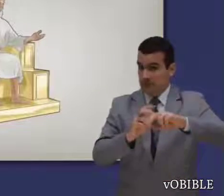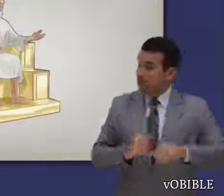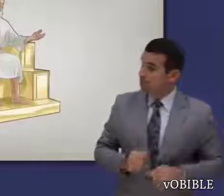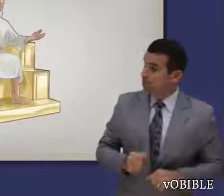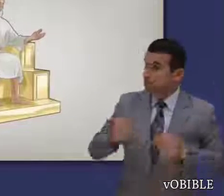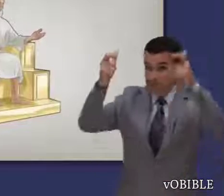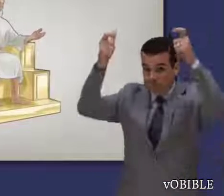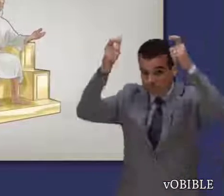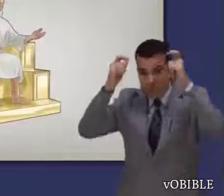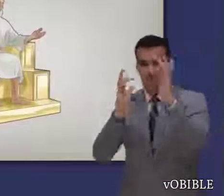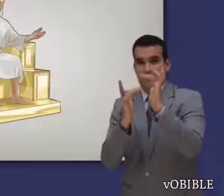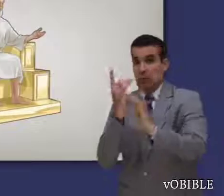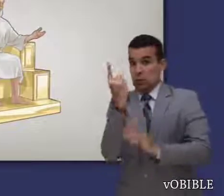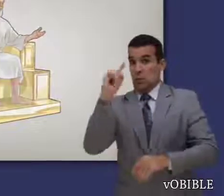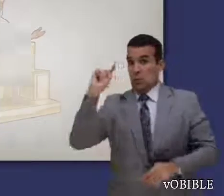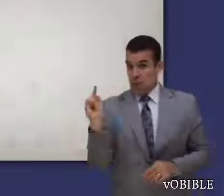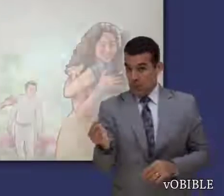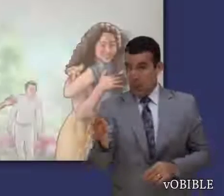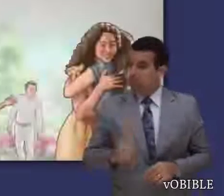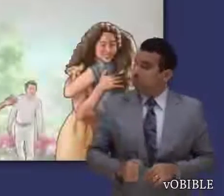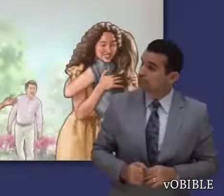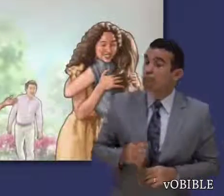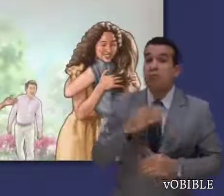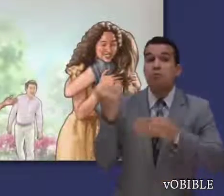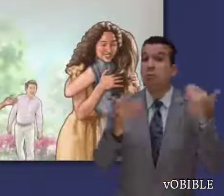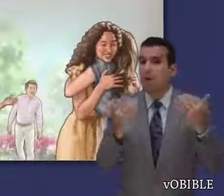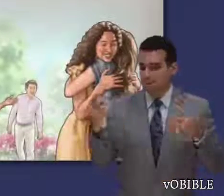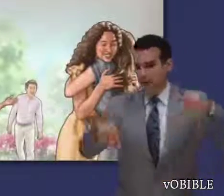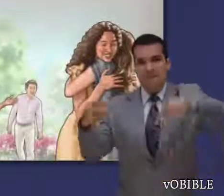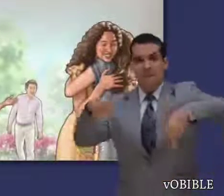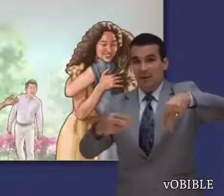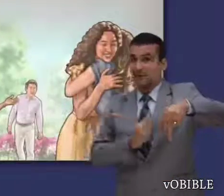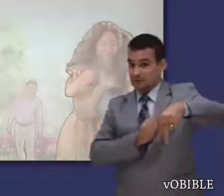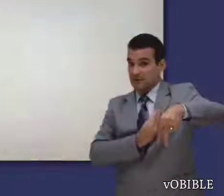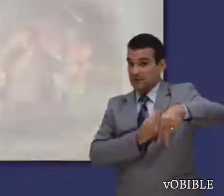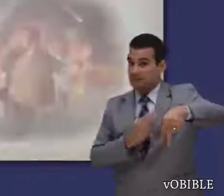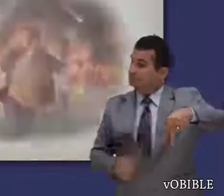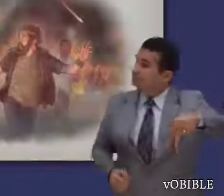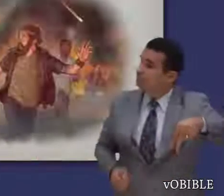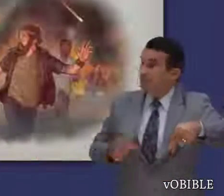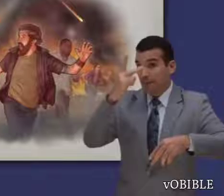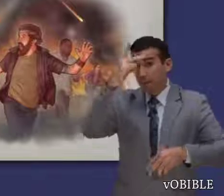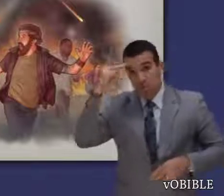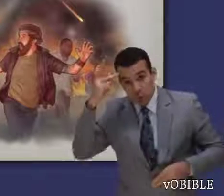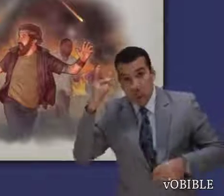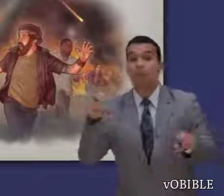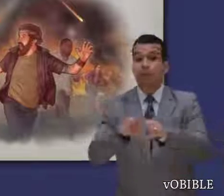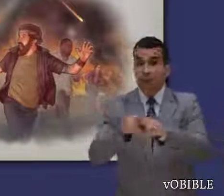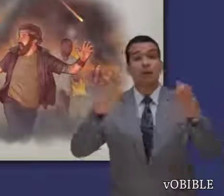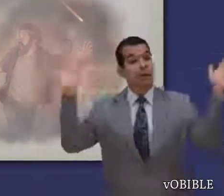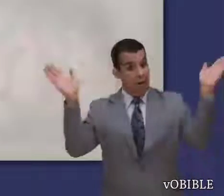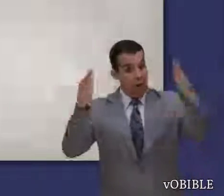do reinado de 1000 anos de Cristo, da ressurreição na terra e da destruição final de